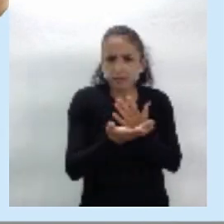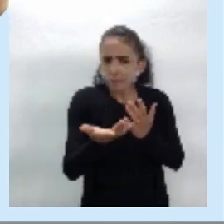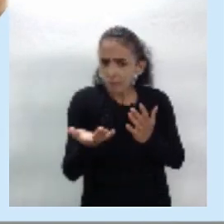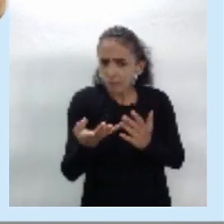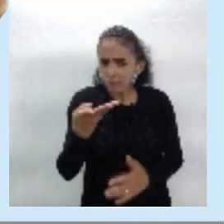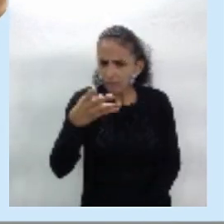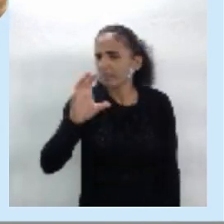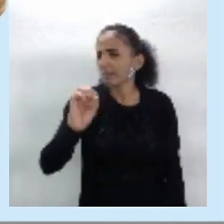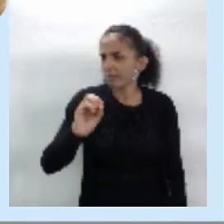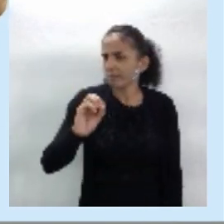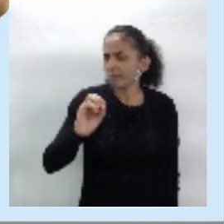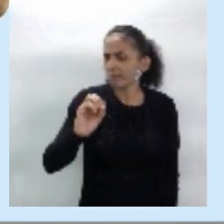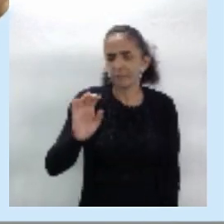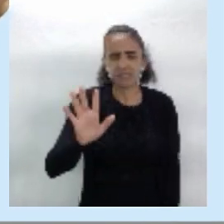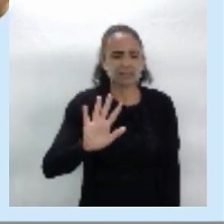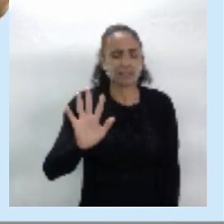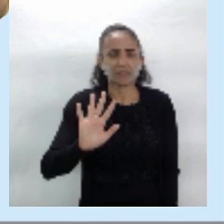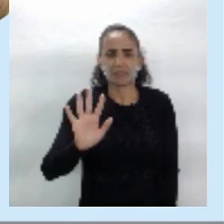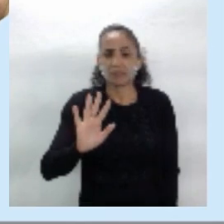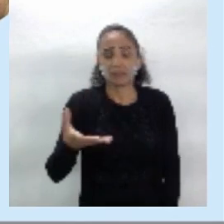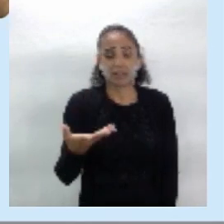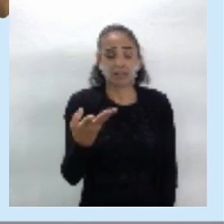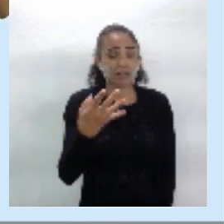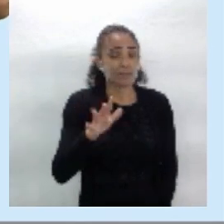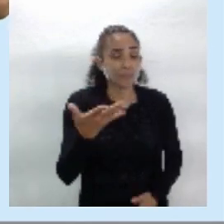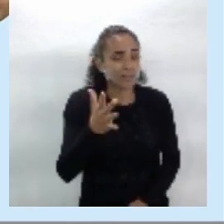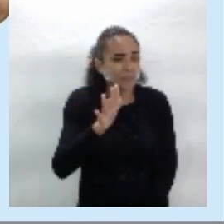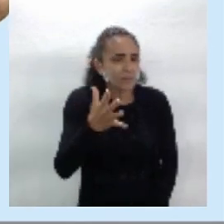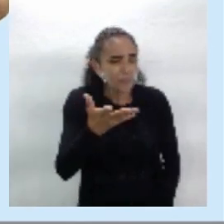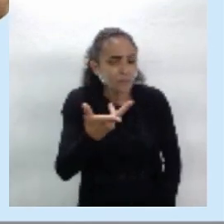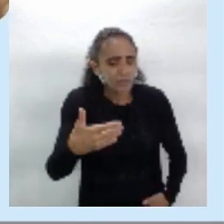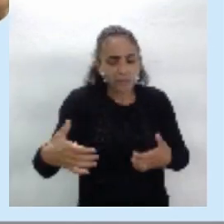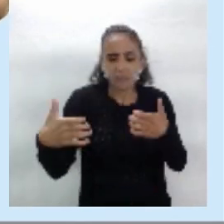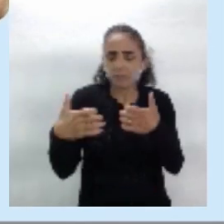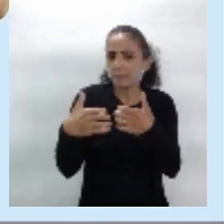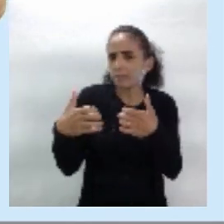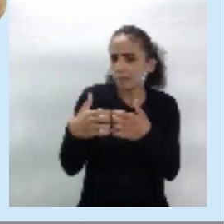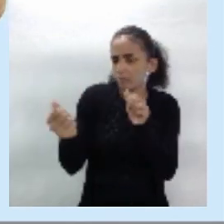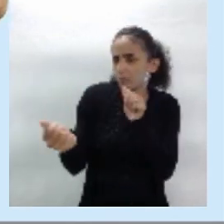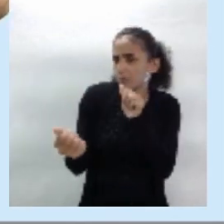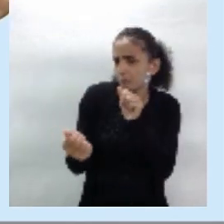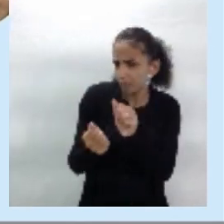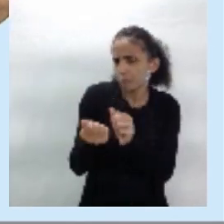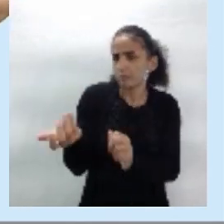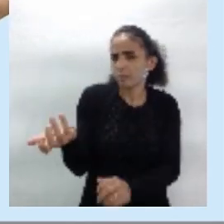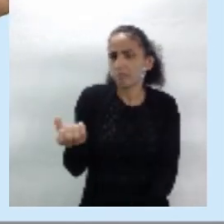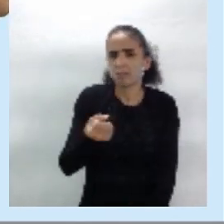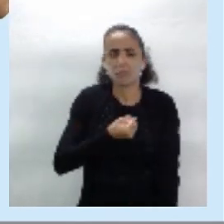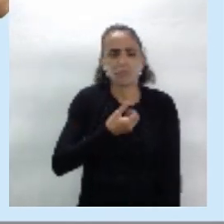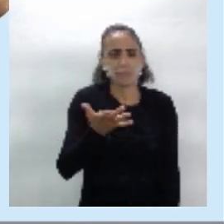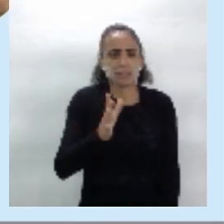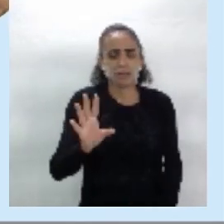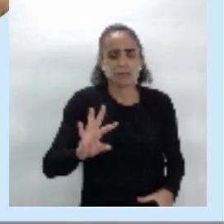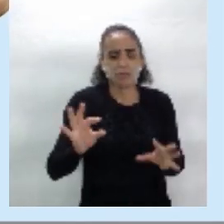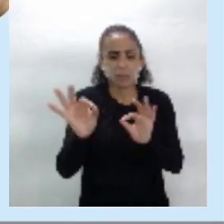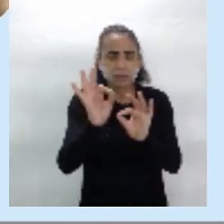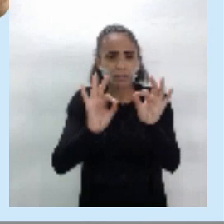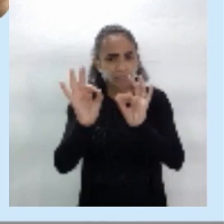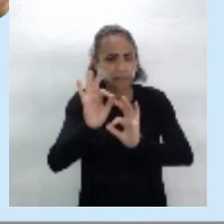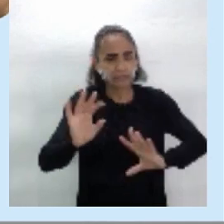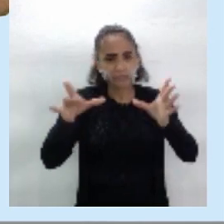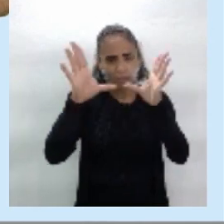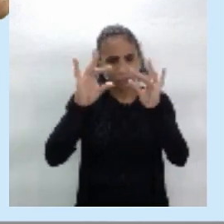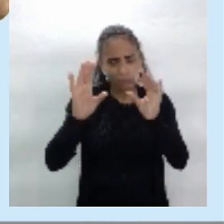40 mil? Não, mas um número bem perto de 40, os 38.900. Então, eles arredondam para fazer um